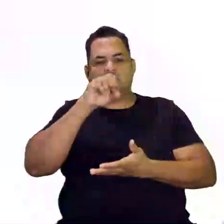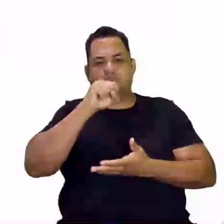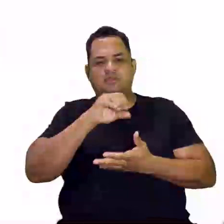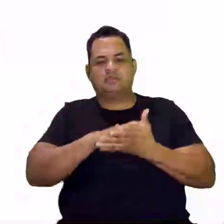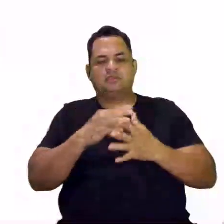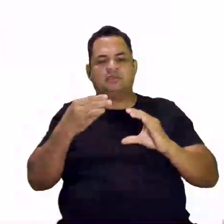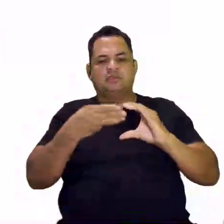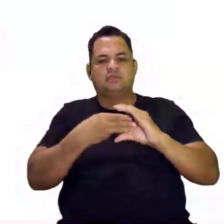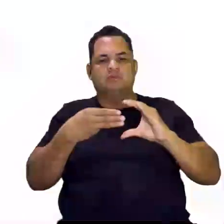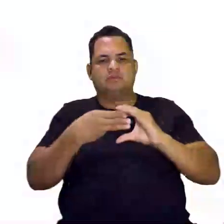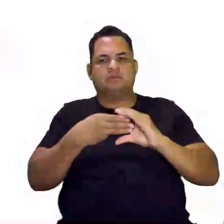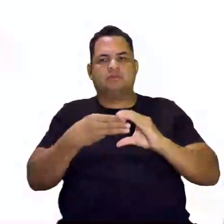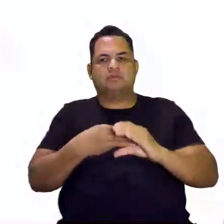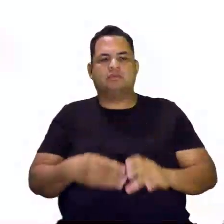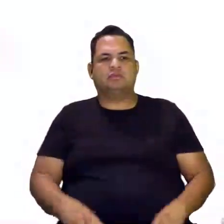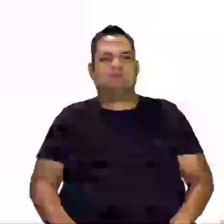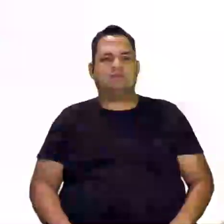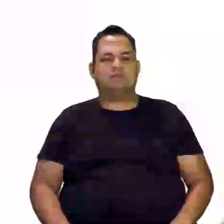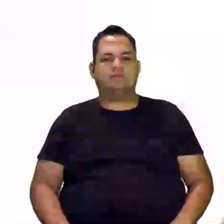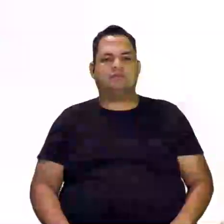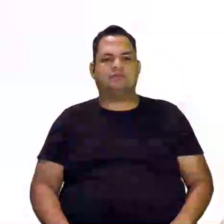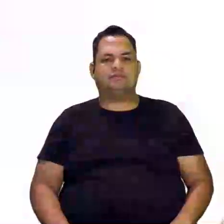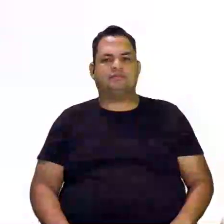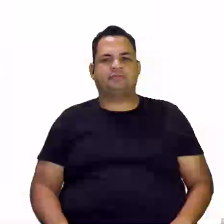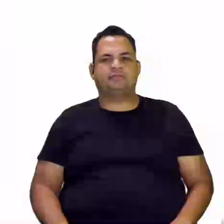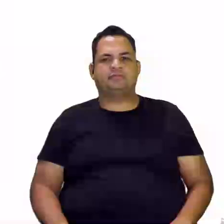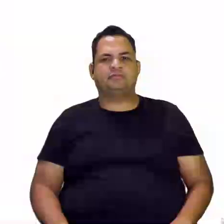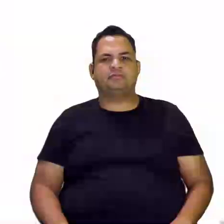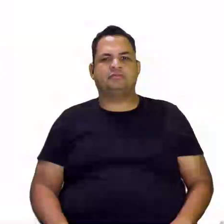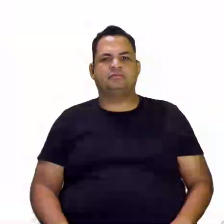celular. Muito bem, vamos caminhando.